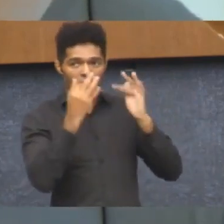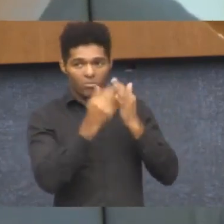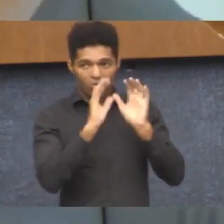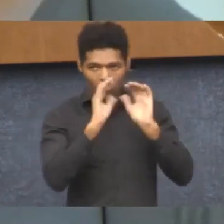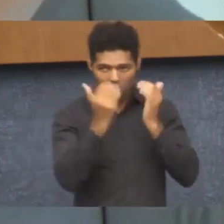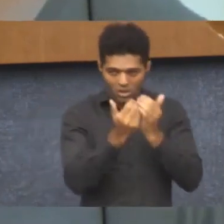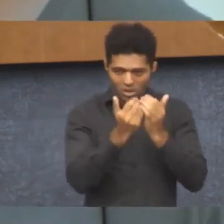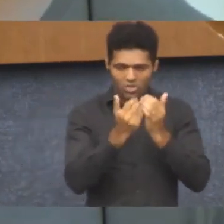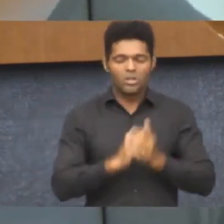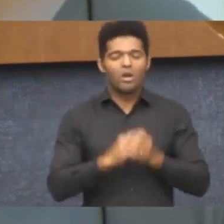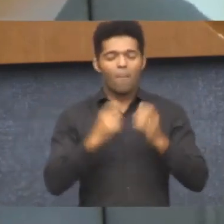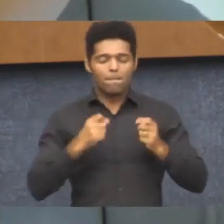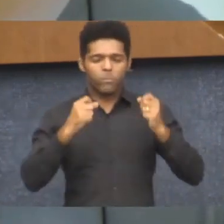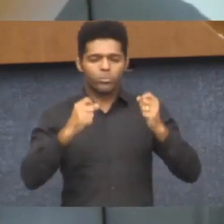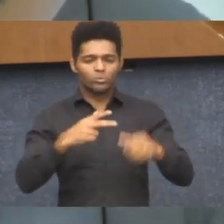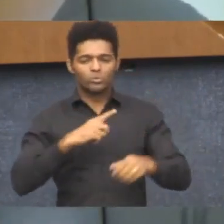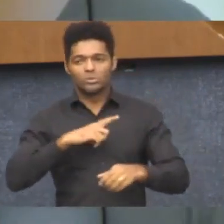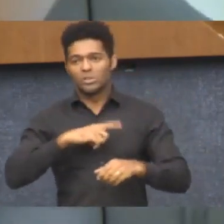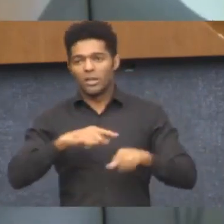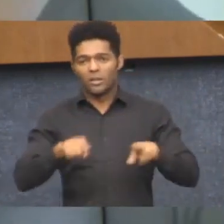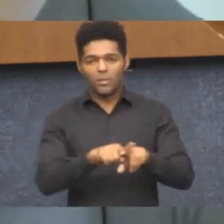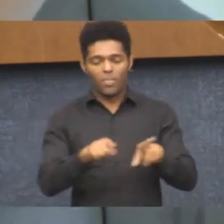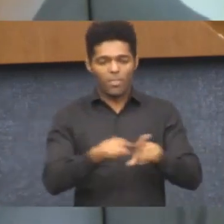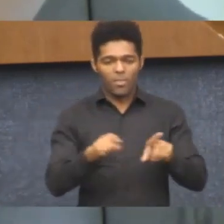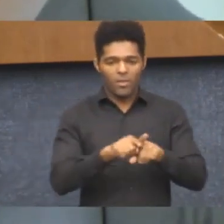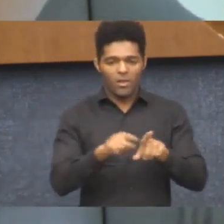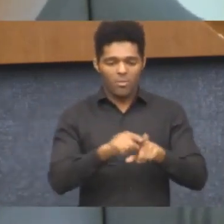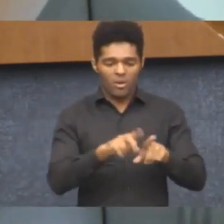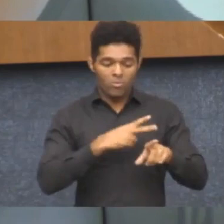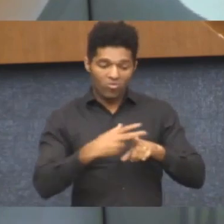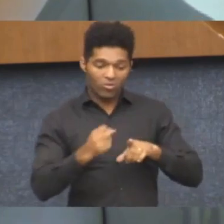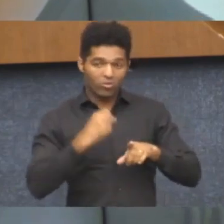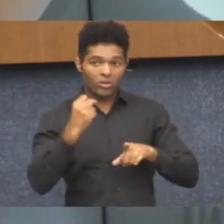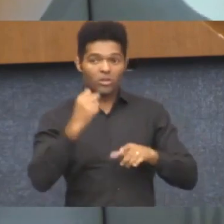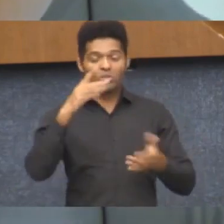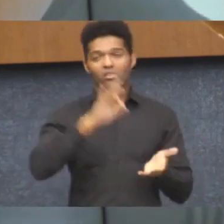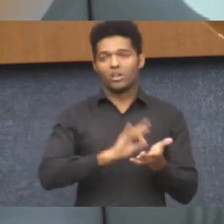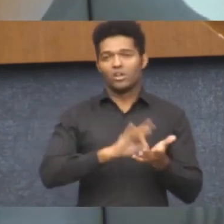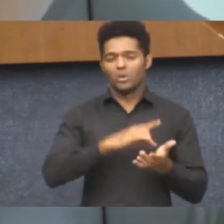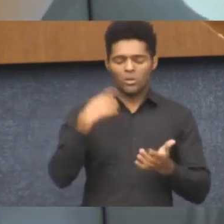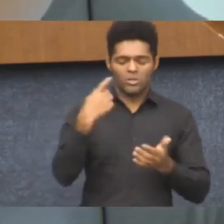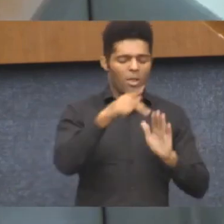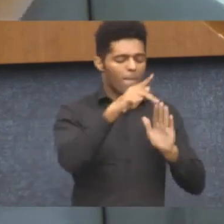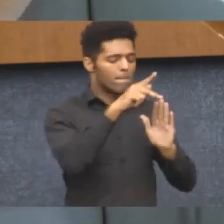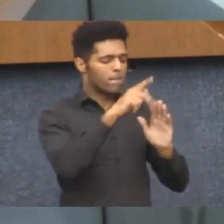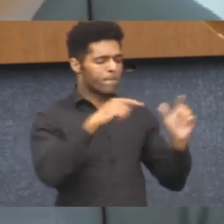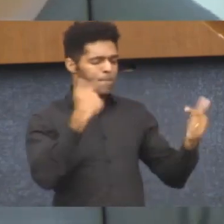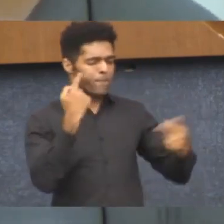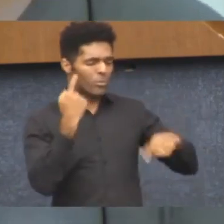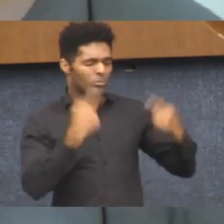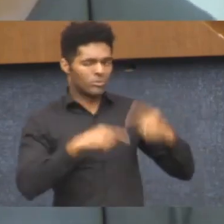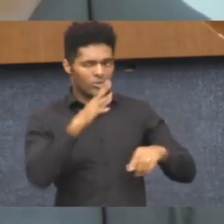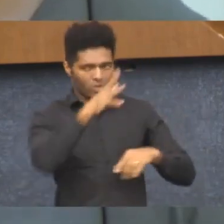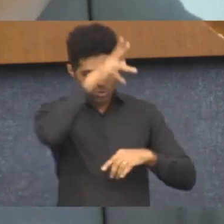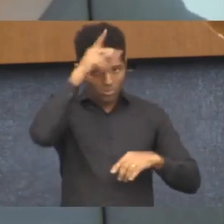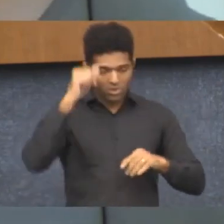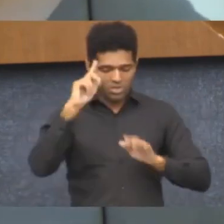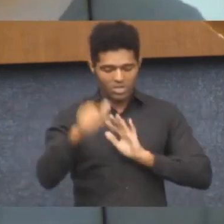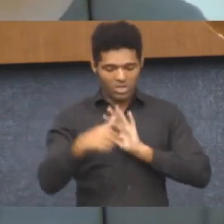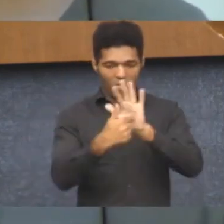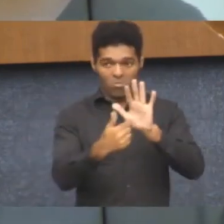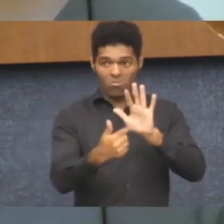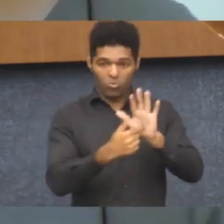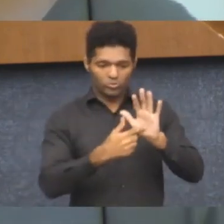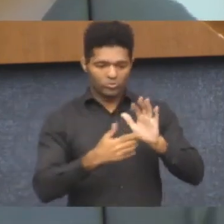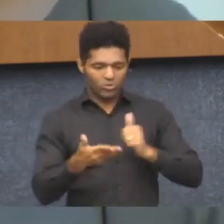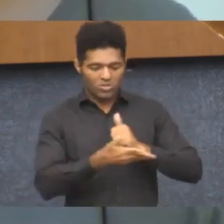seja por conquistas concretas, para a gente realmente ter política pública aqui na cidade que garanta o nosso sonho, que é